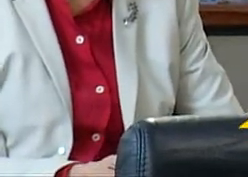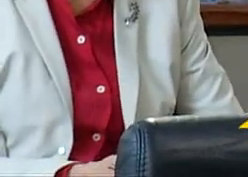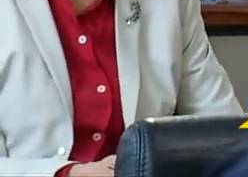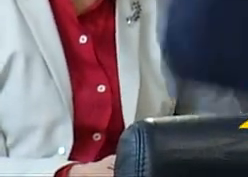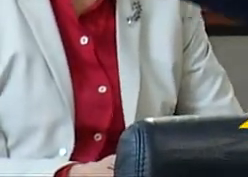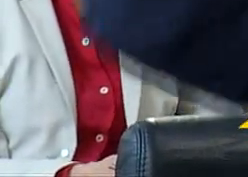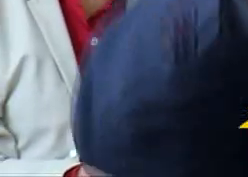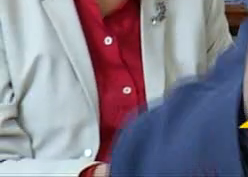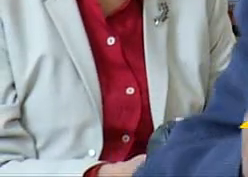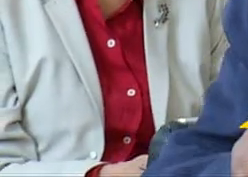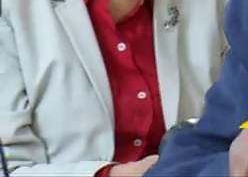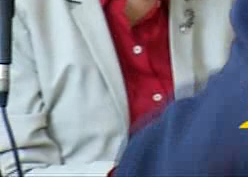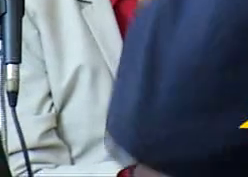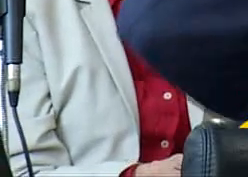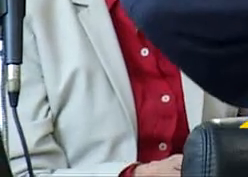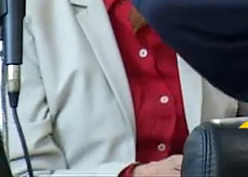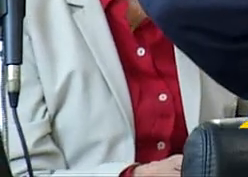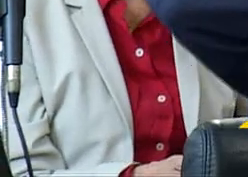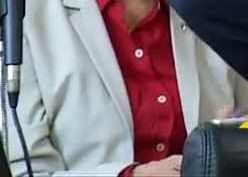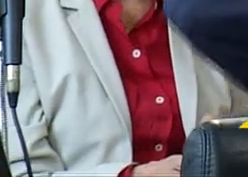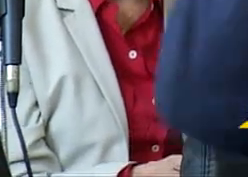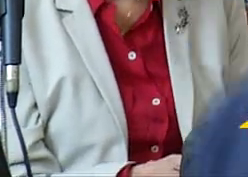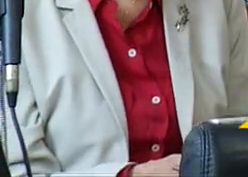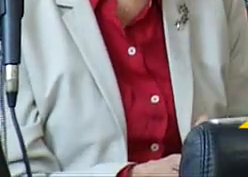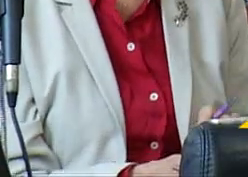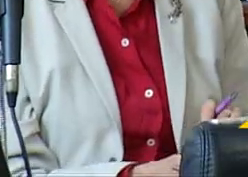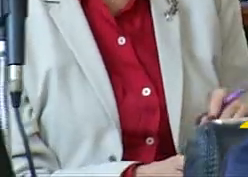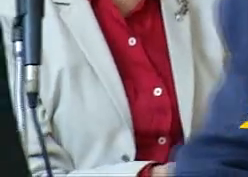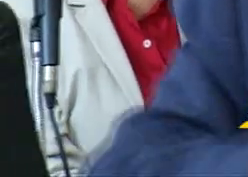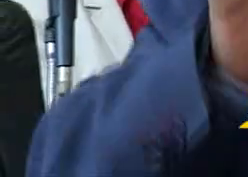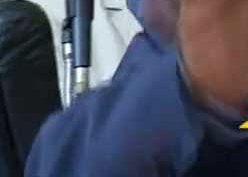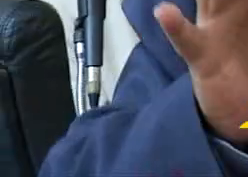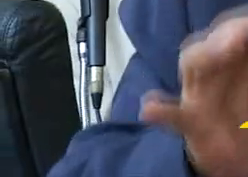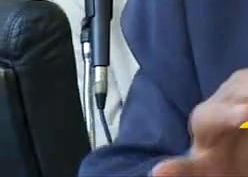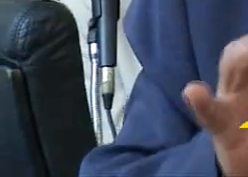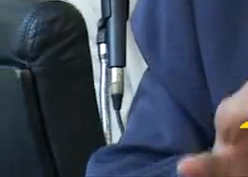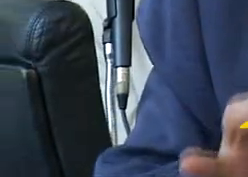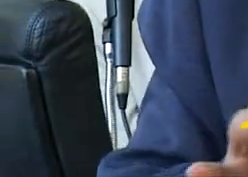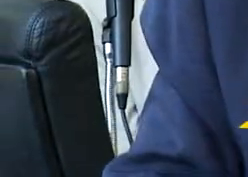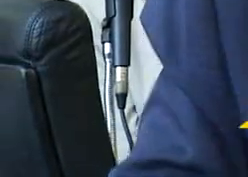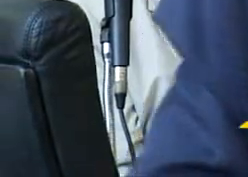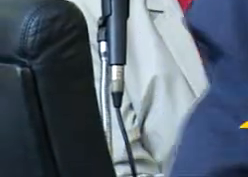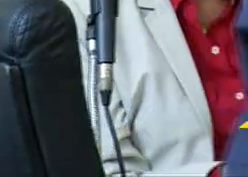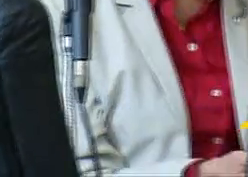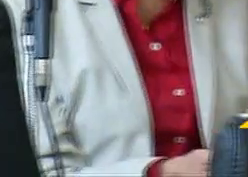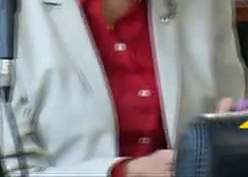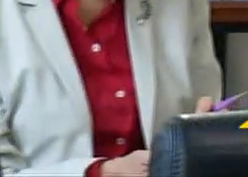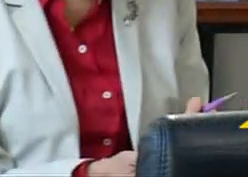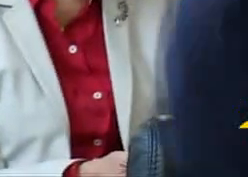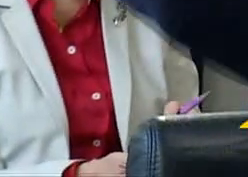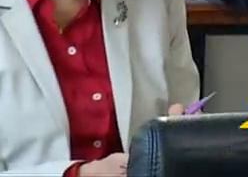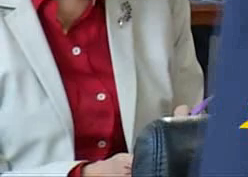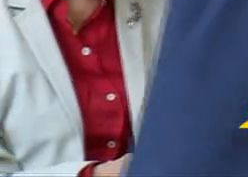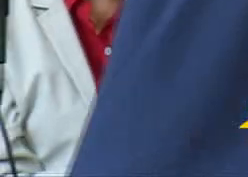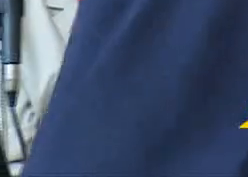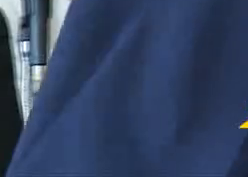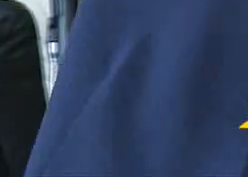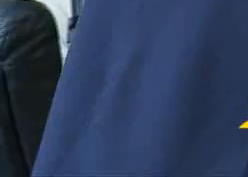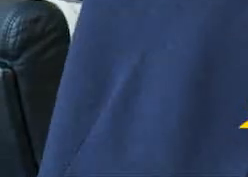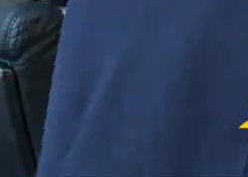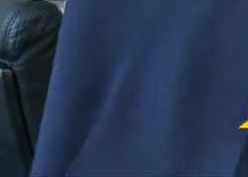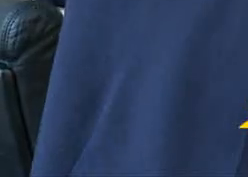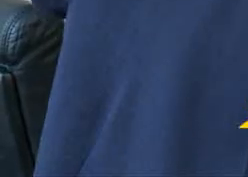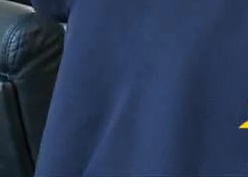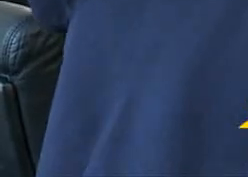que essa cidade não pode continuar do jeito que está. Tenho certeza que a... prefeita Jaqueline vai olhar com muito bons olhos, como ela já está